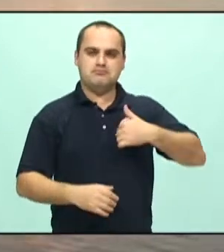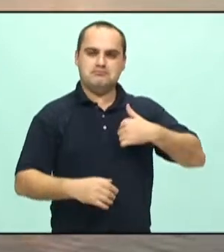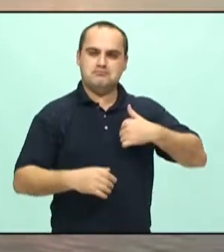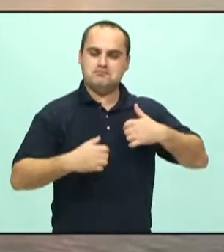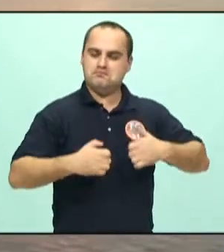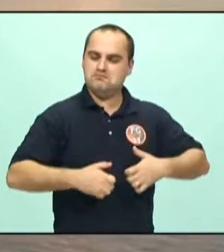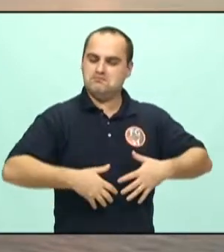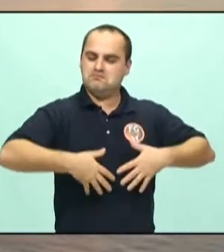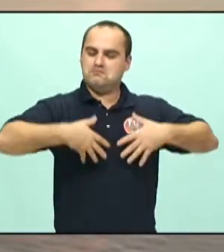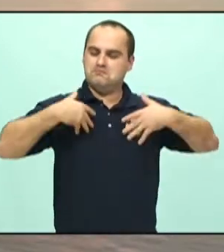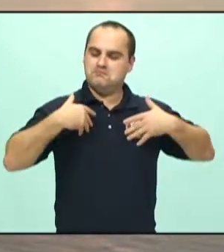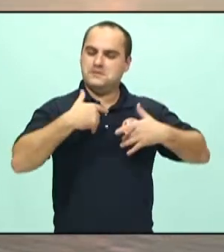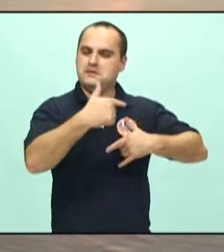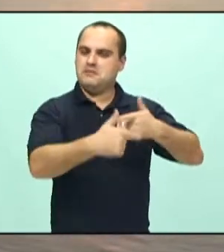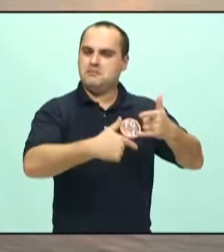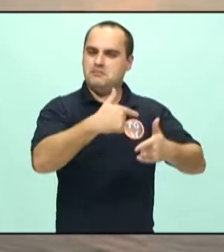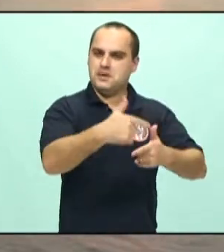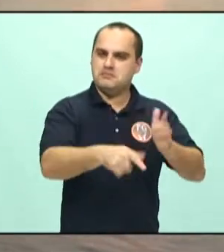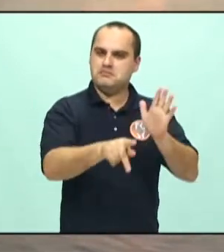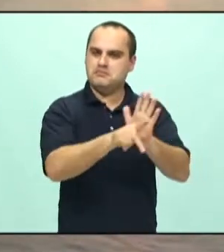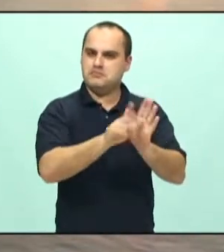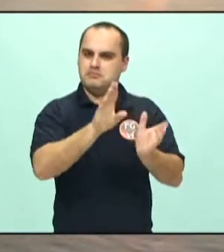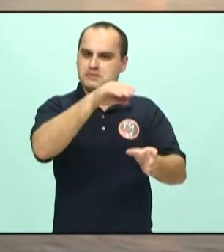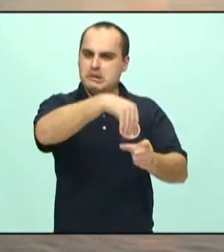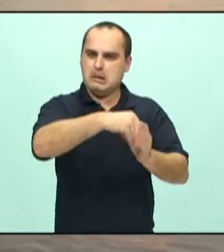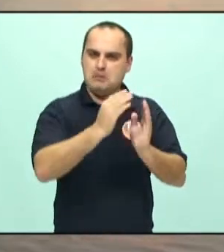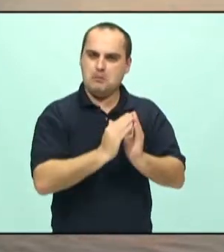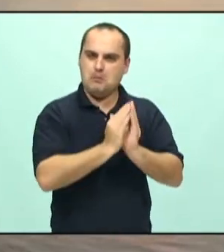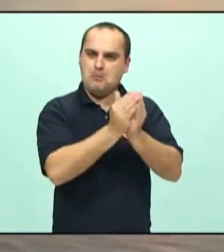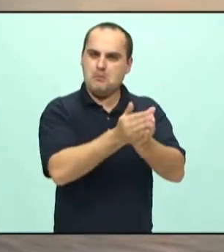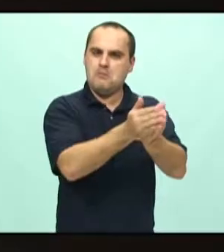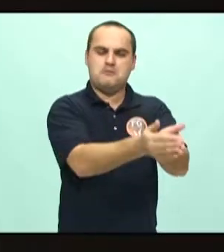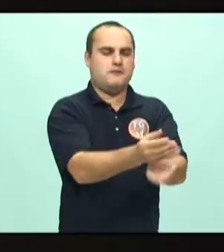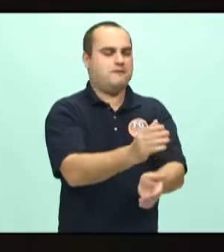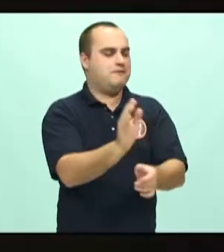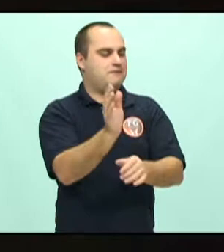estivador, estar no navio trabalhando, era uma alegria, era um prazer.